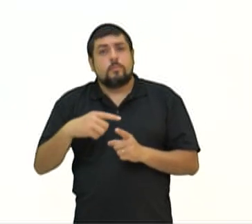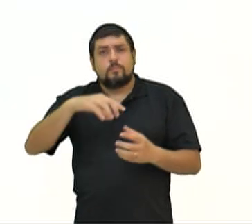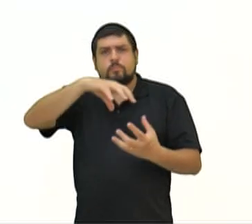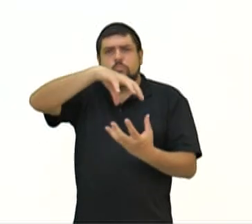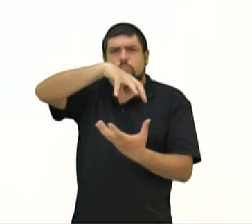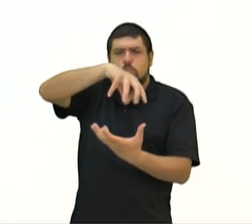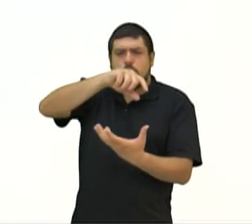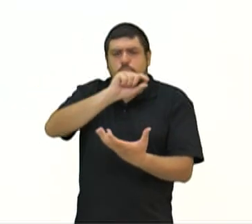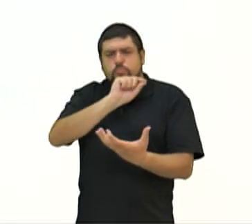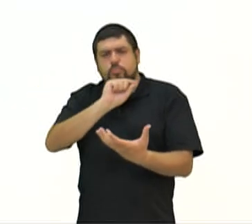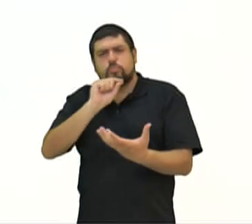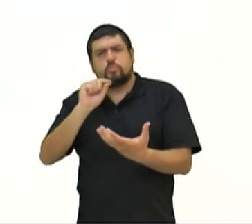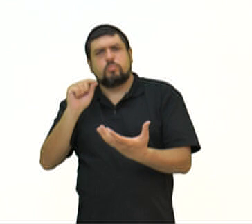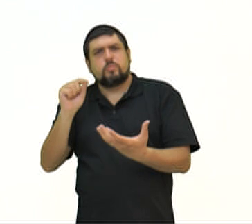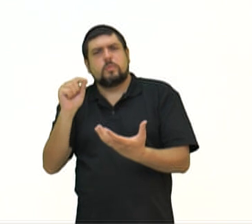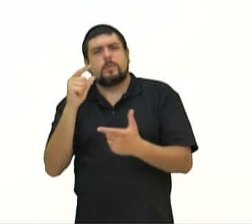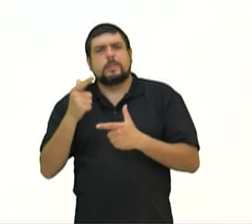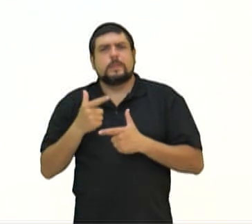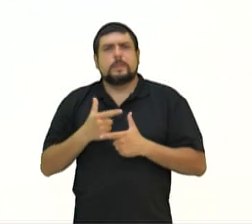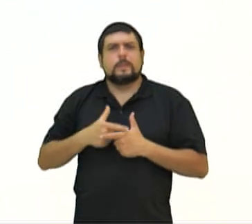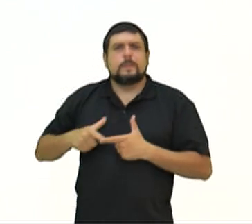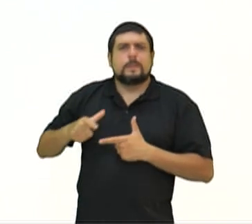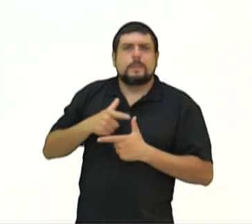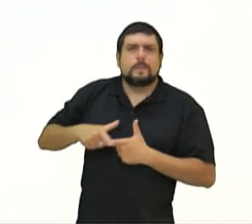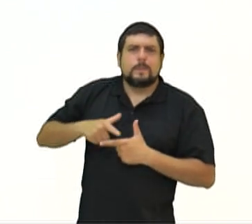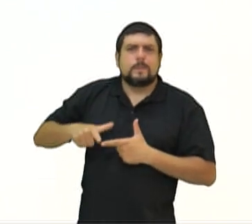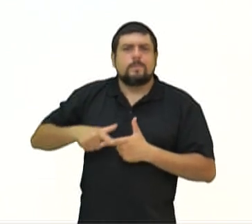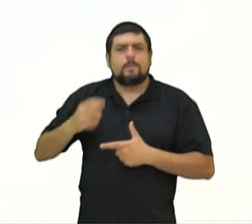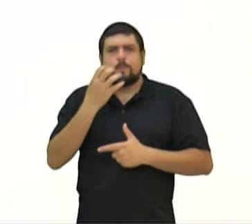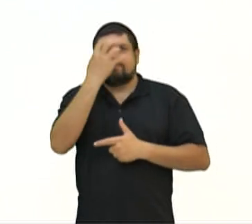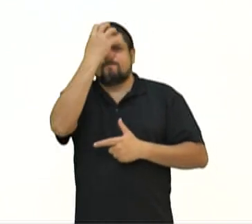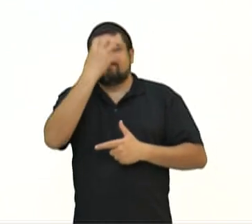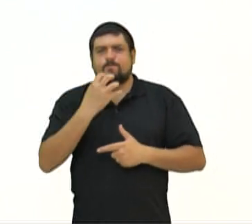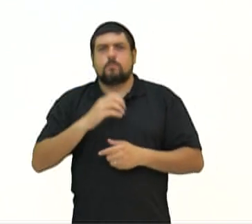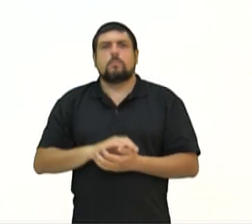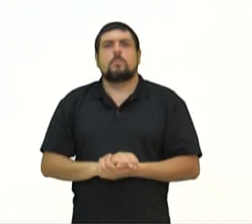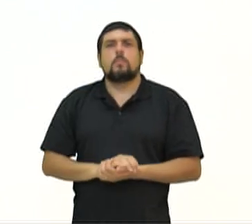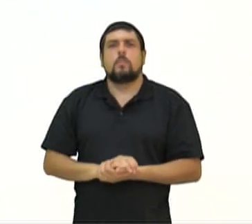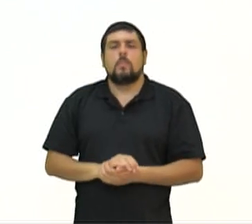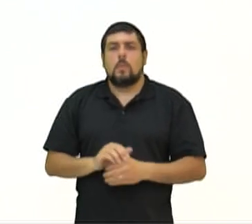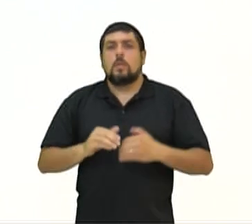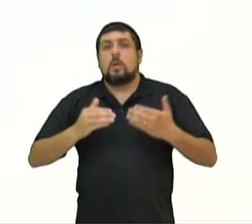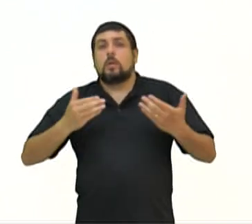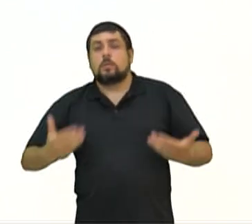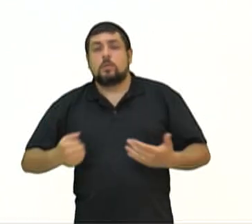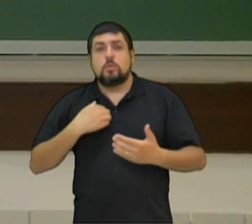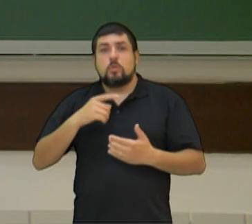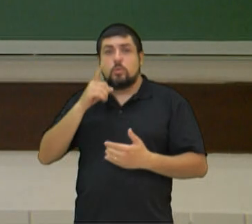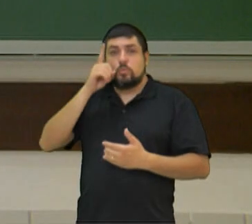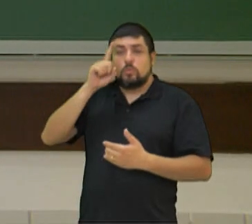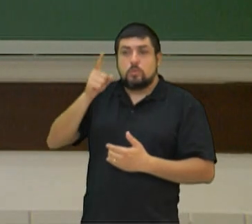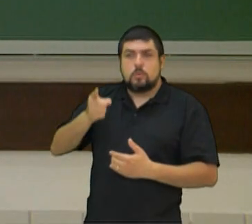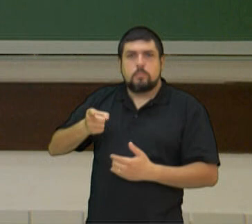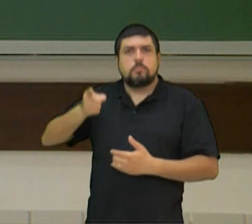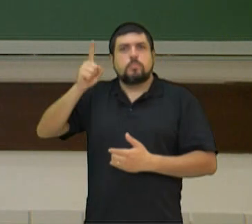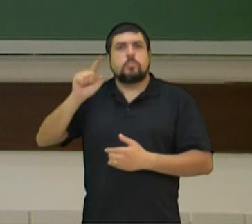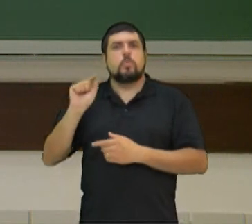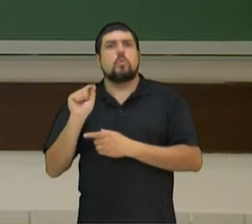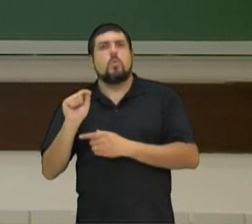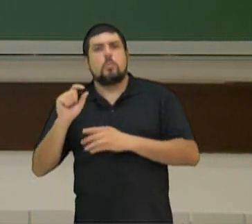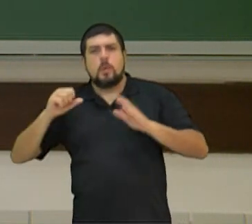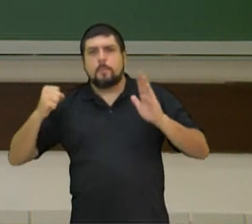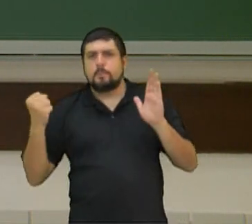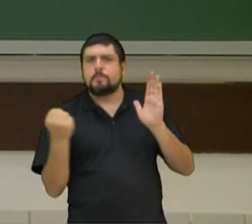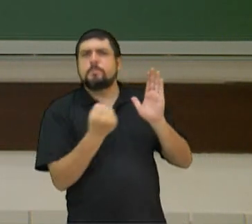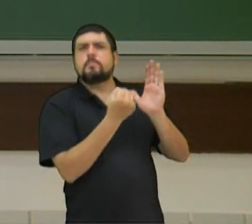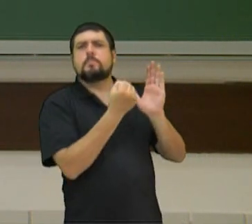muito séria, né, como a gente viu. Então esse dia foi estabelecido para chamar atenção, para ser uma campanha, né, que